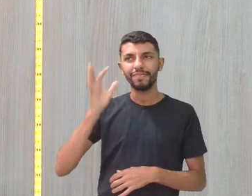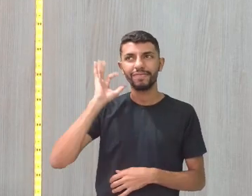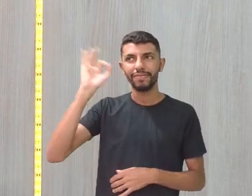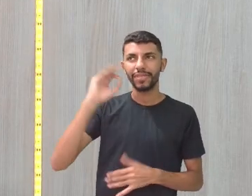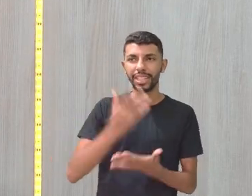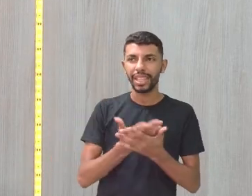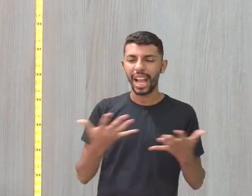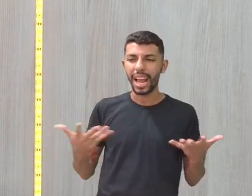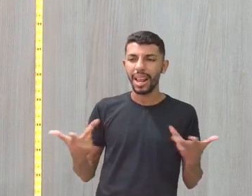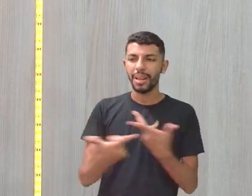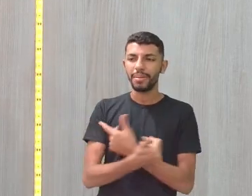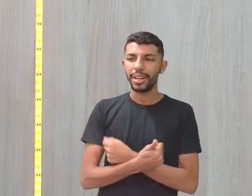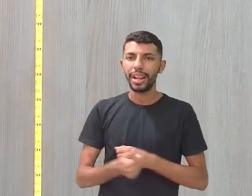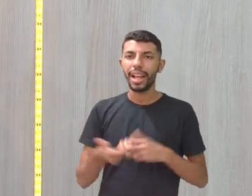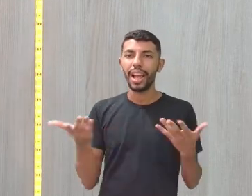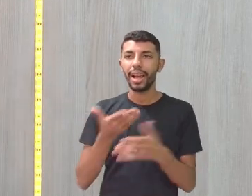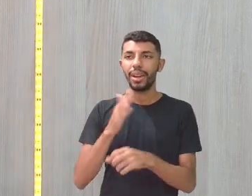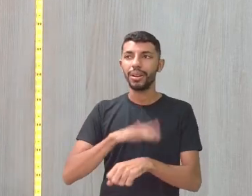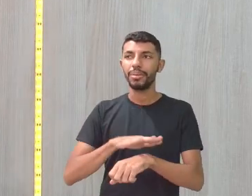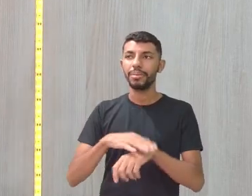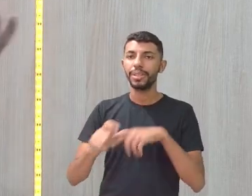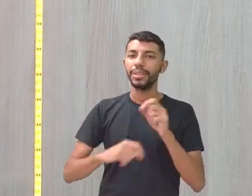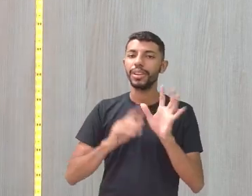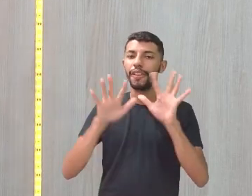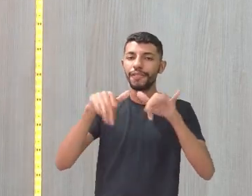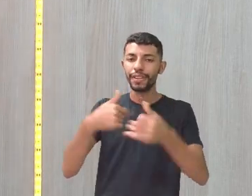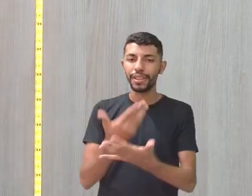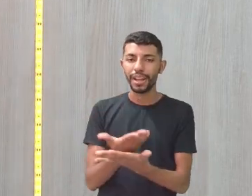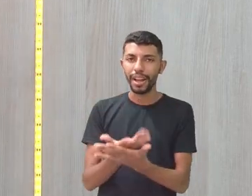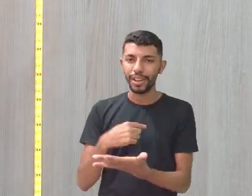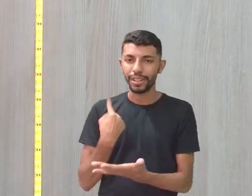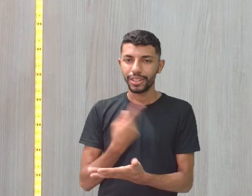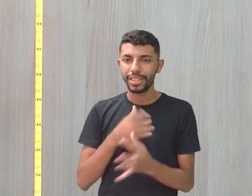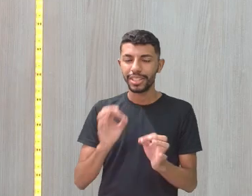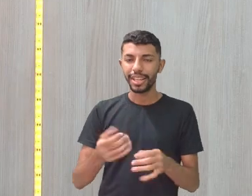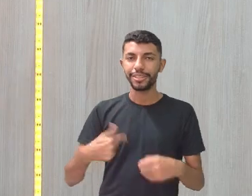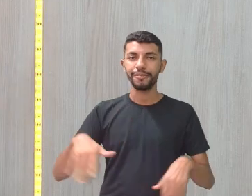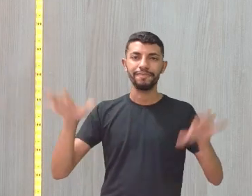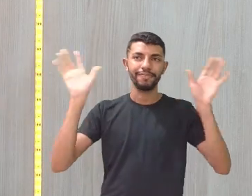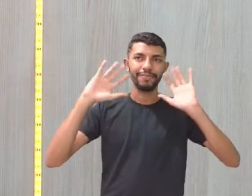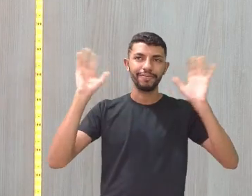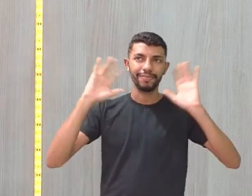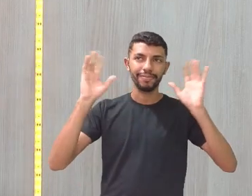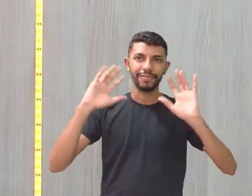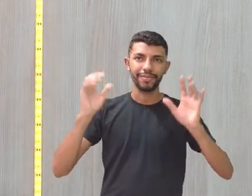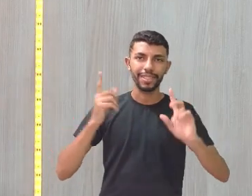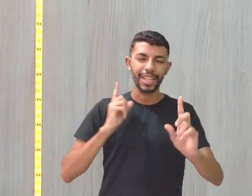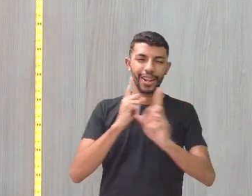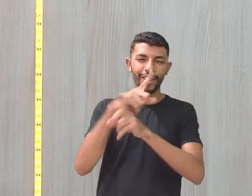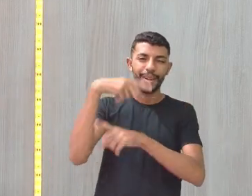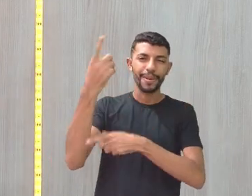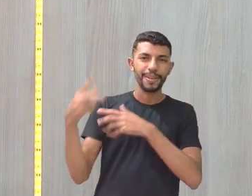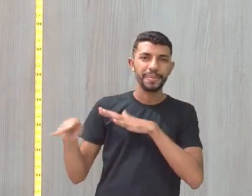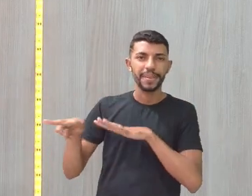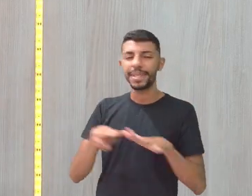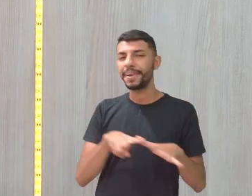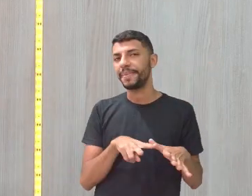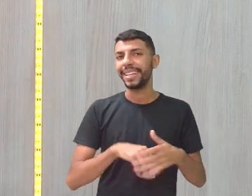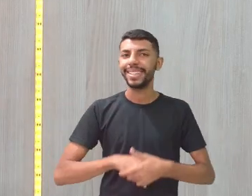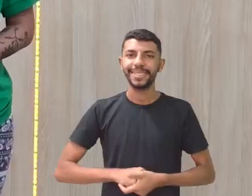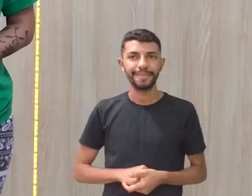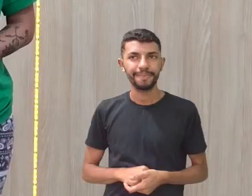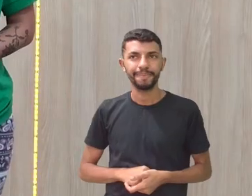show, maravilhosa. Vai chegando aqui agora ao final de nossa aula. O Rostinho Lindo vai se despedindo. Até semana que vem,